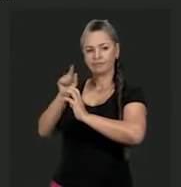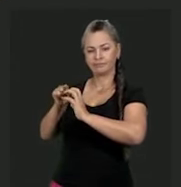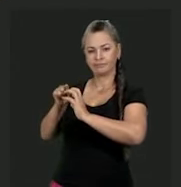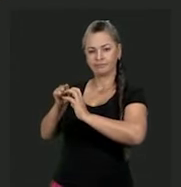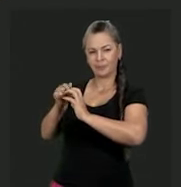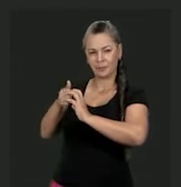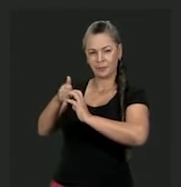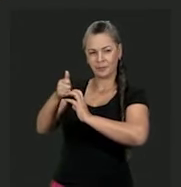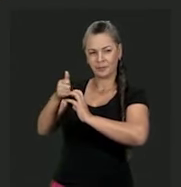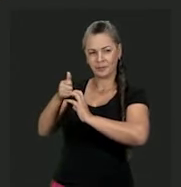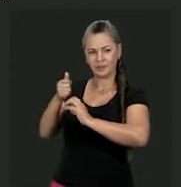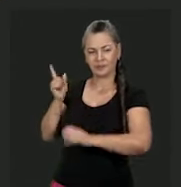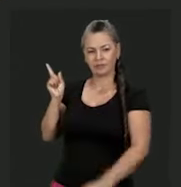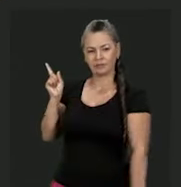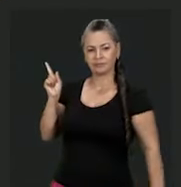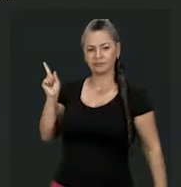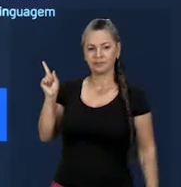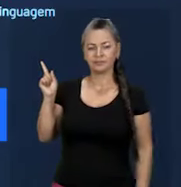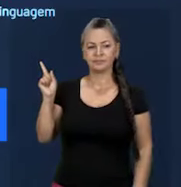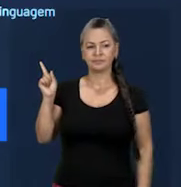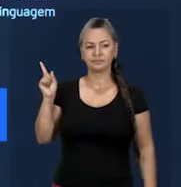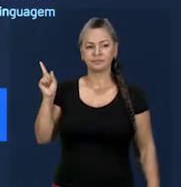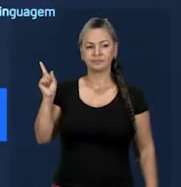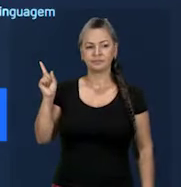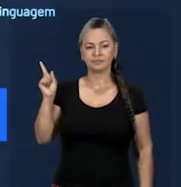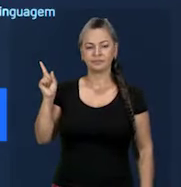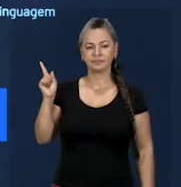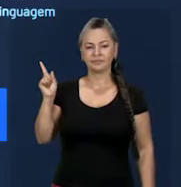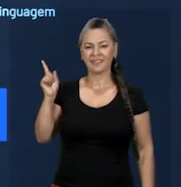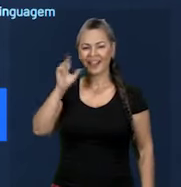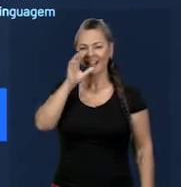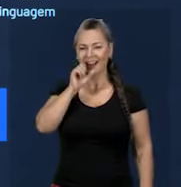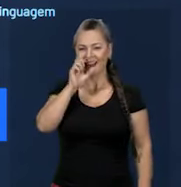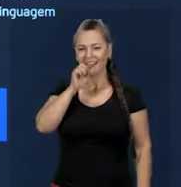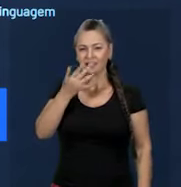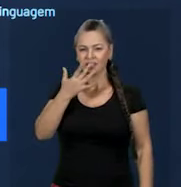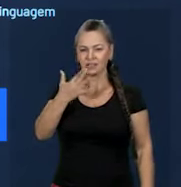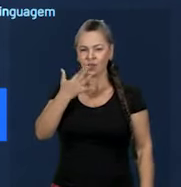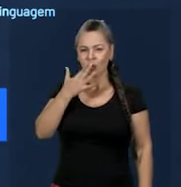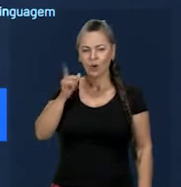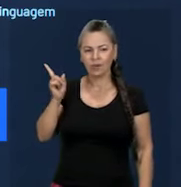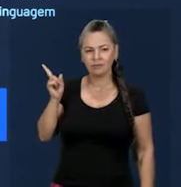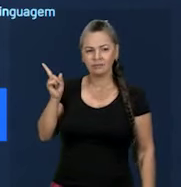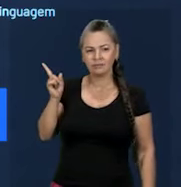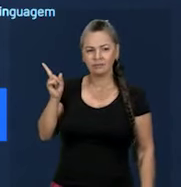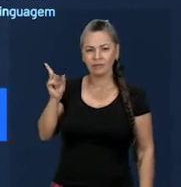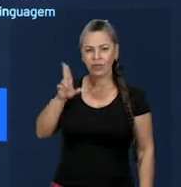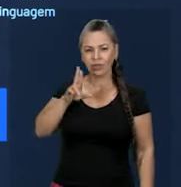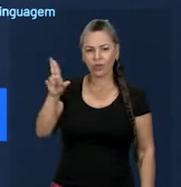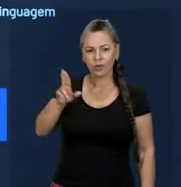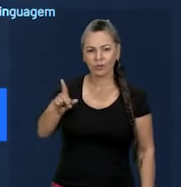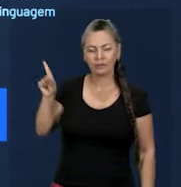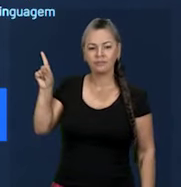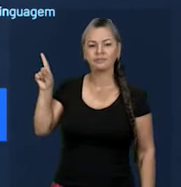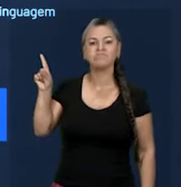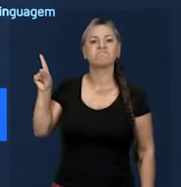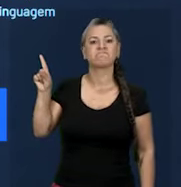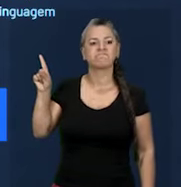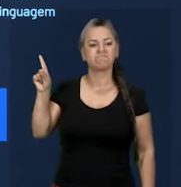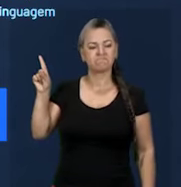primeiro, essa região em laranja do nosso cérebro é chamada de lobo